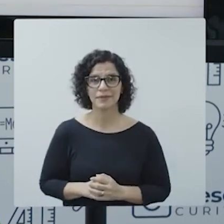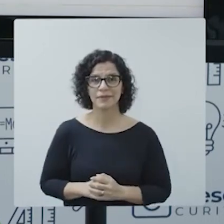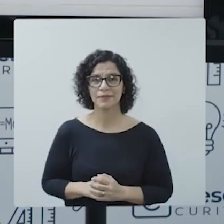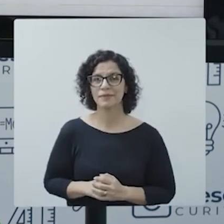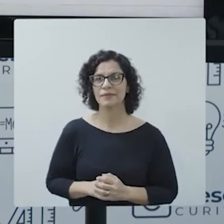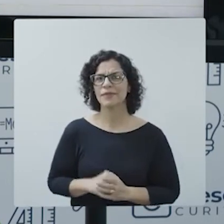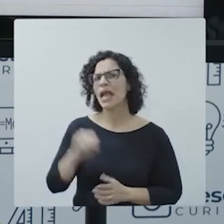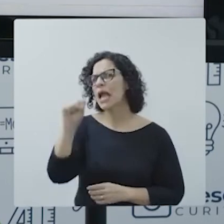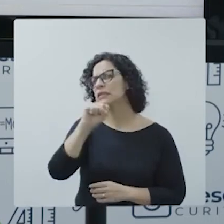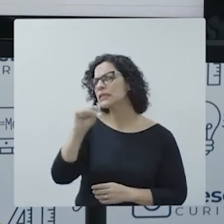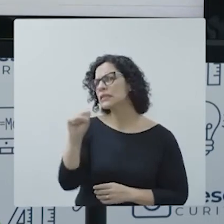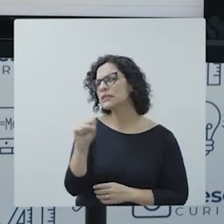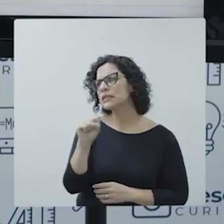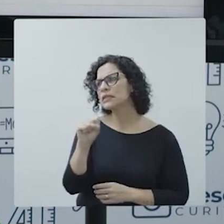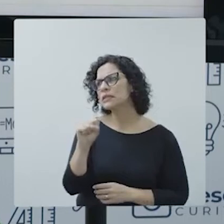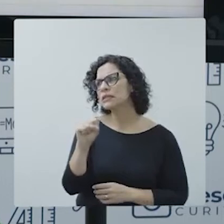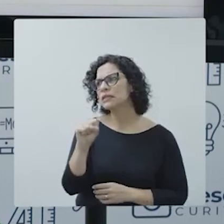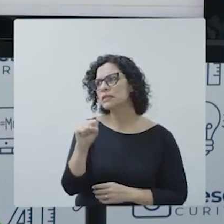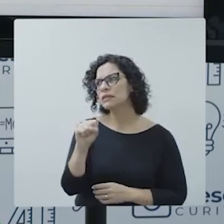de